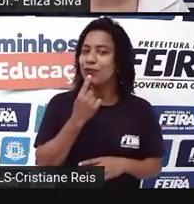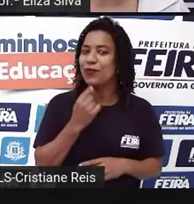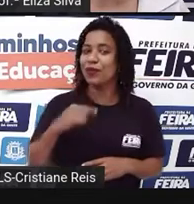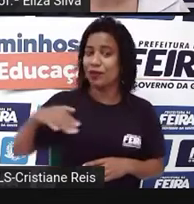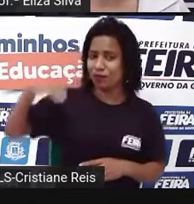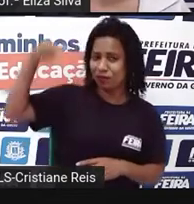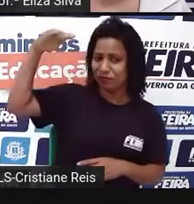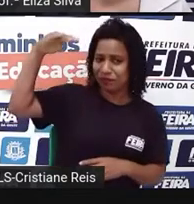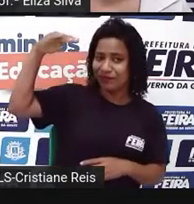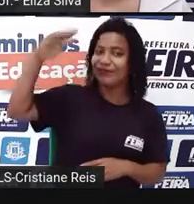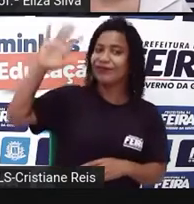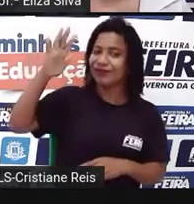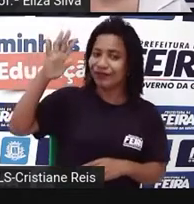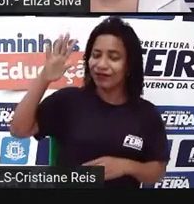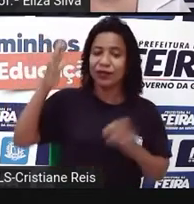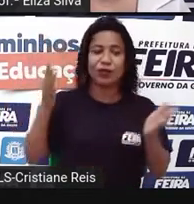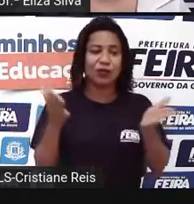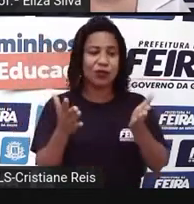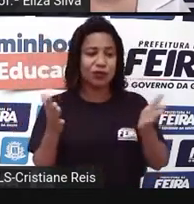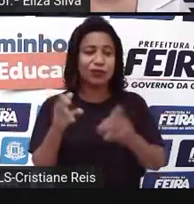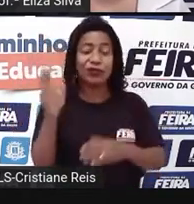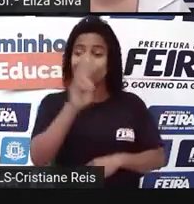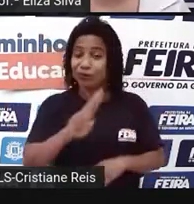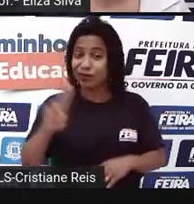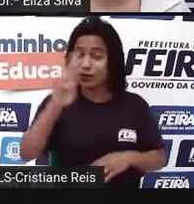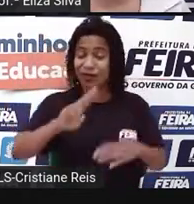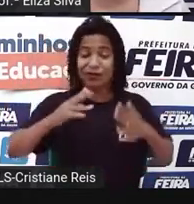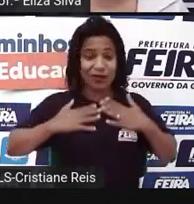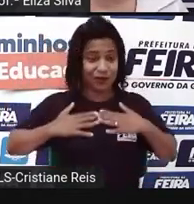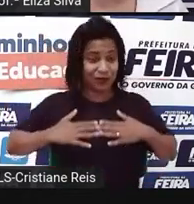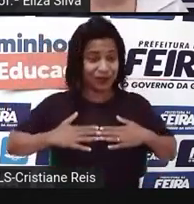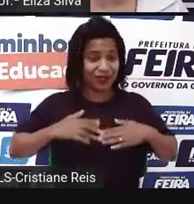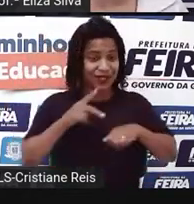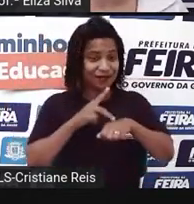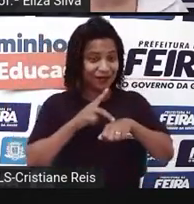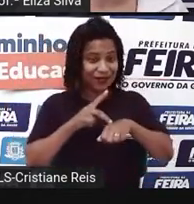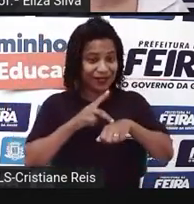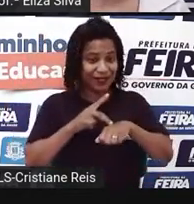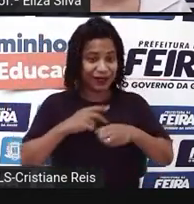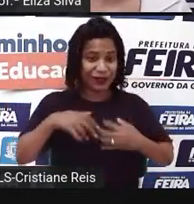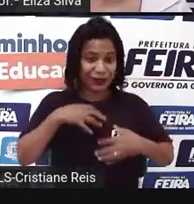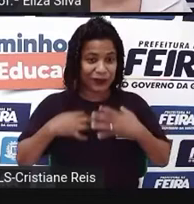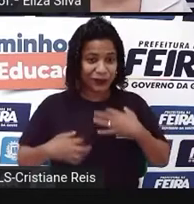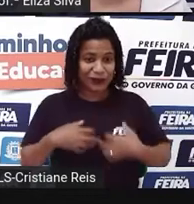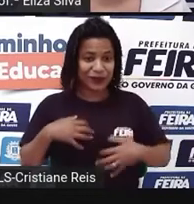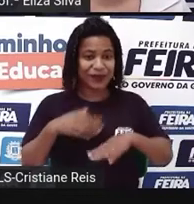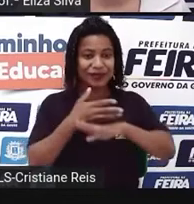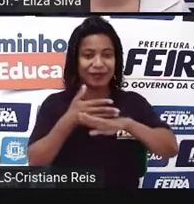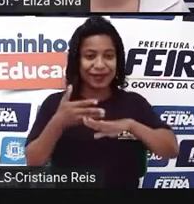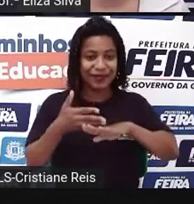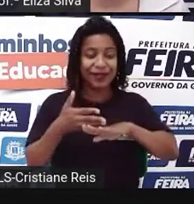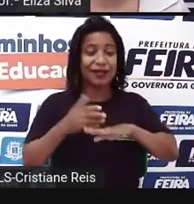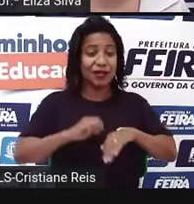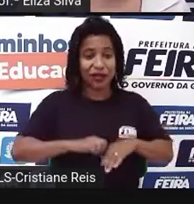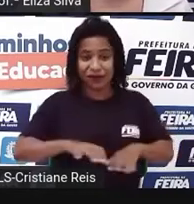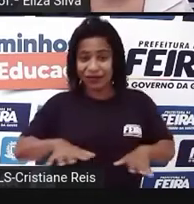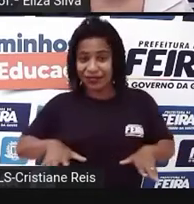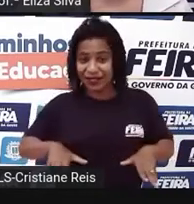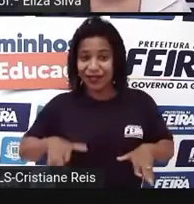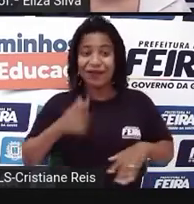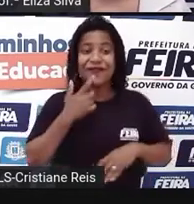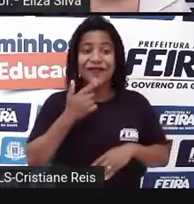estatura média. Hoje estou usando uma blusa preta com detalhes brancos e uma saia vermelha e